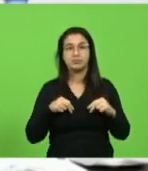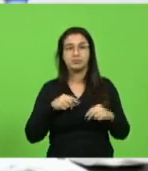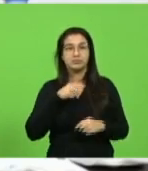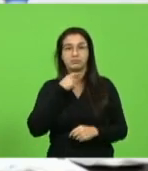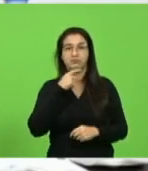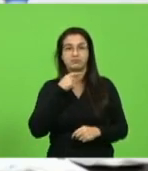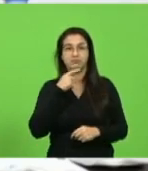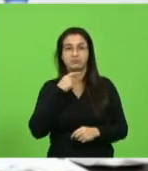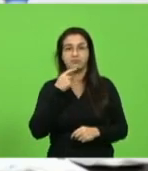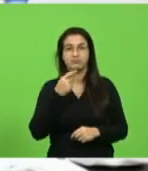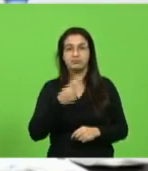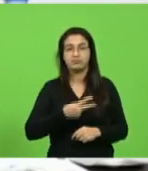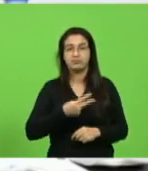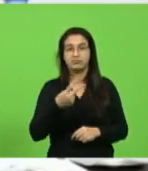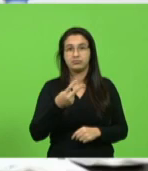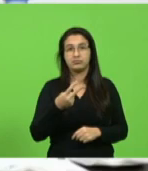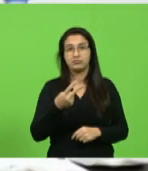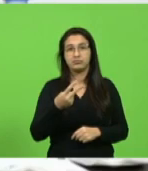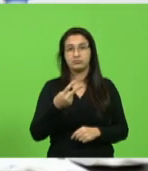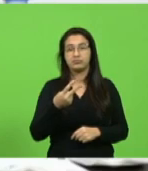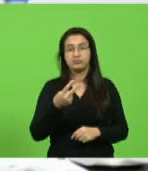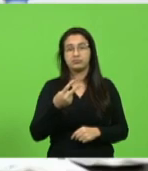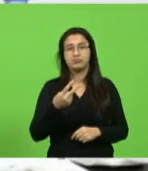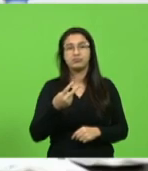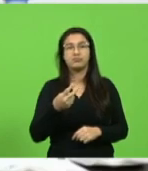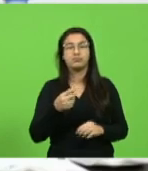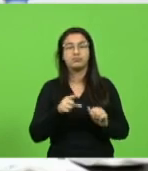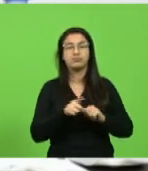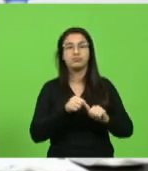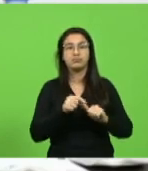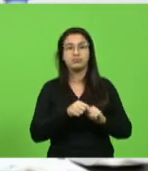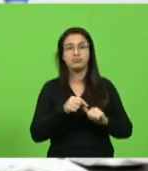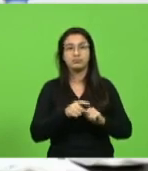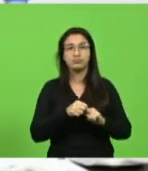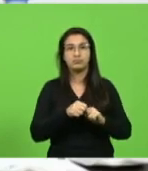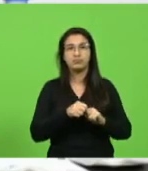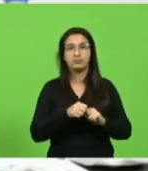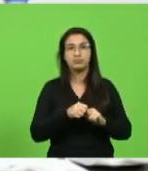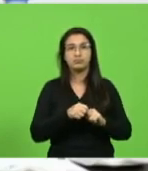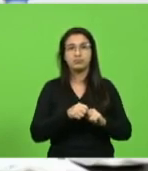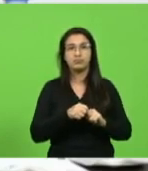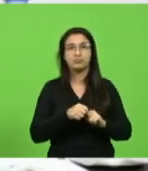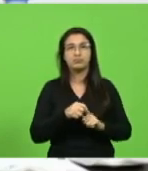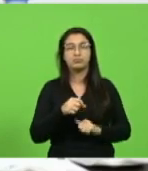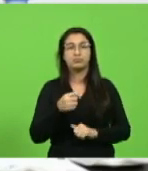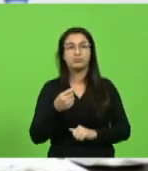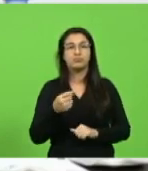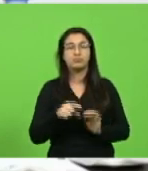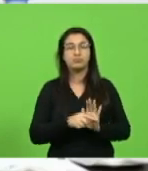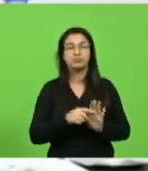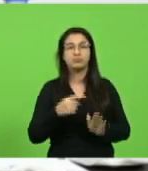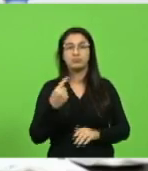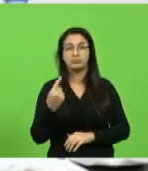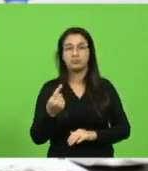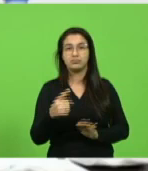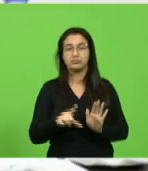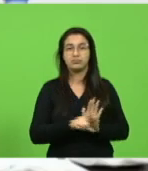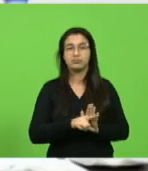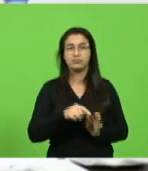terços prevista no artigo 68 parágrafo único da lei